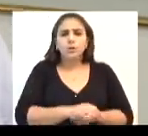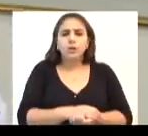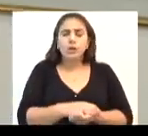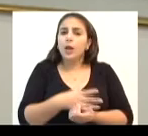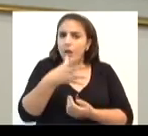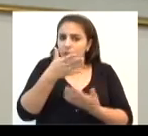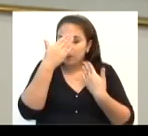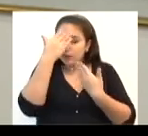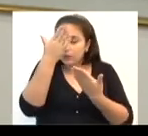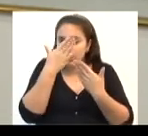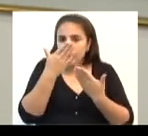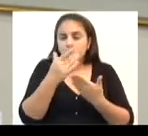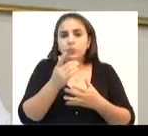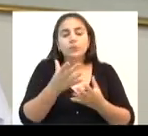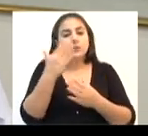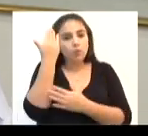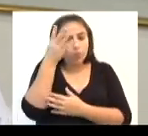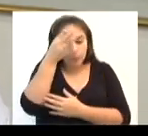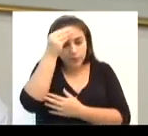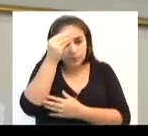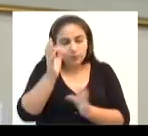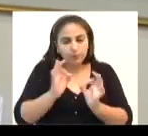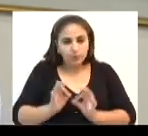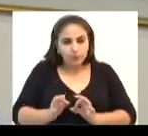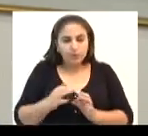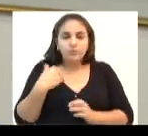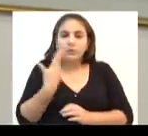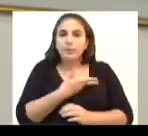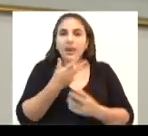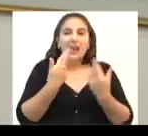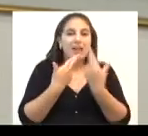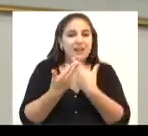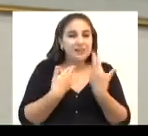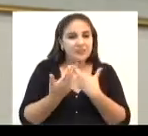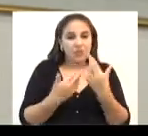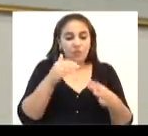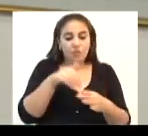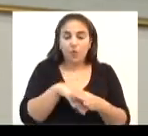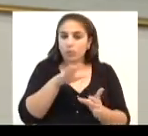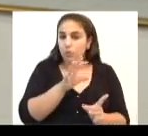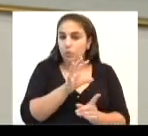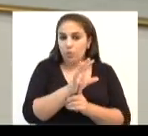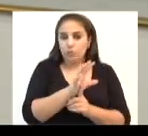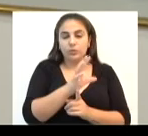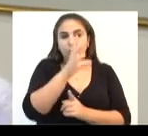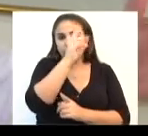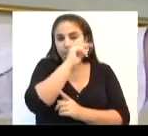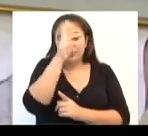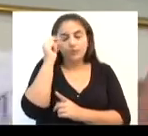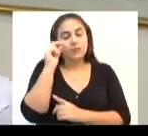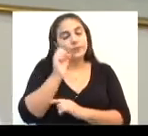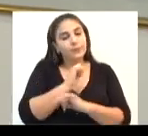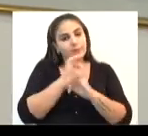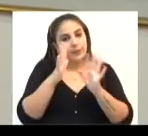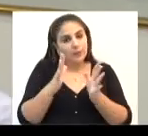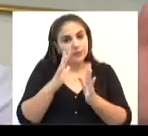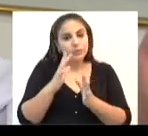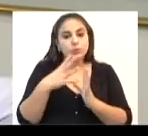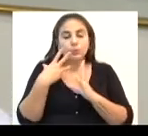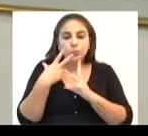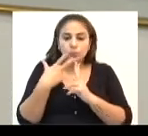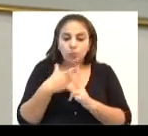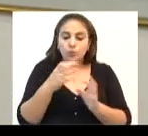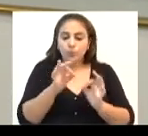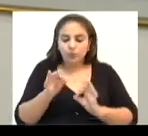entenderam esse meu projeto, né? E daí, quanto à sanção do prefeito, é claro que todo projeto que passa por aqui, ele tem que passar pela sanção